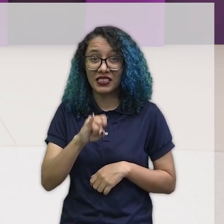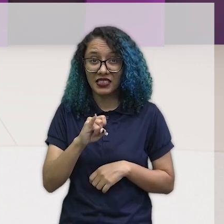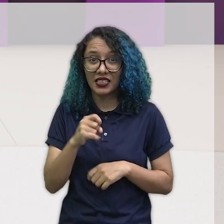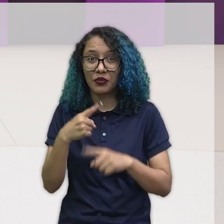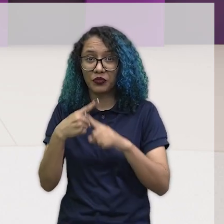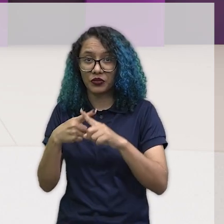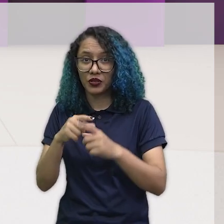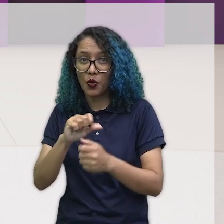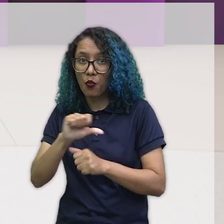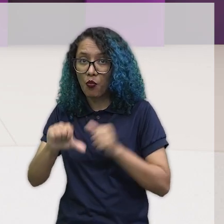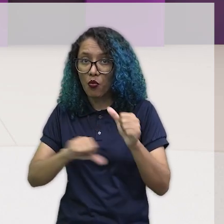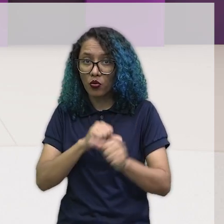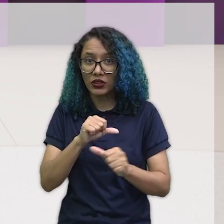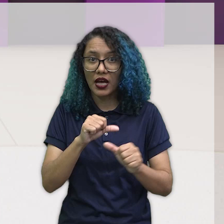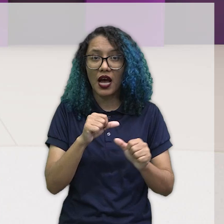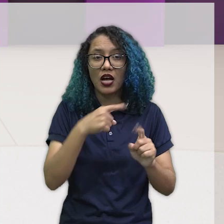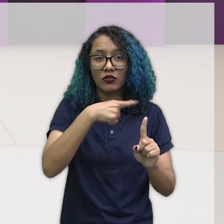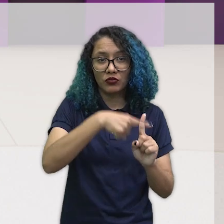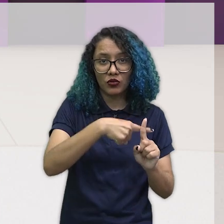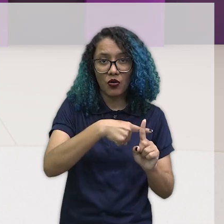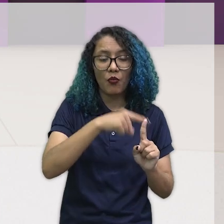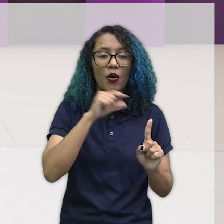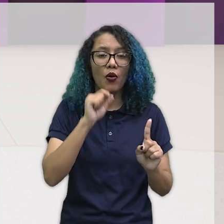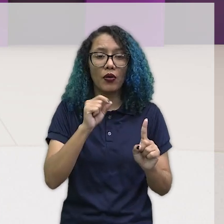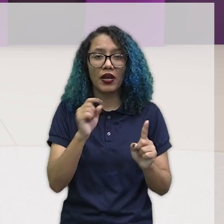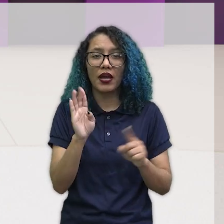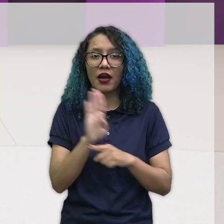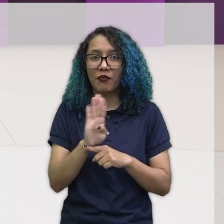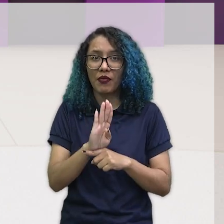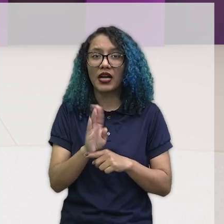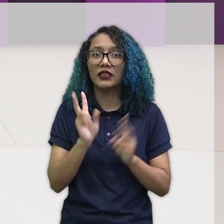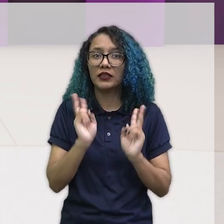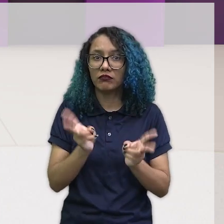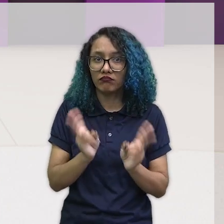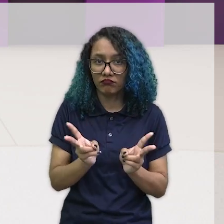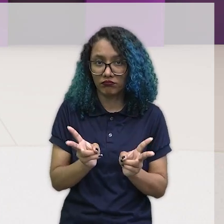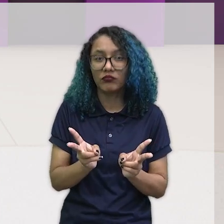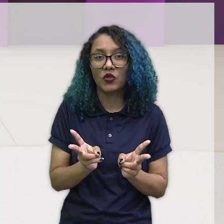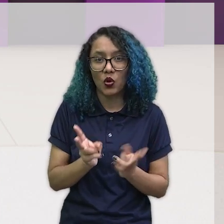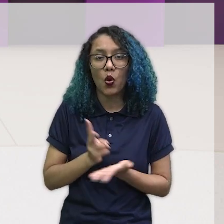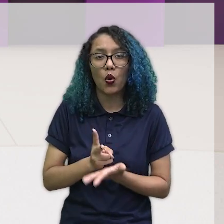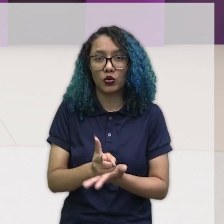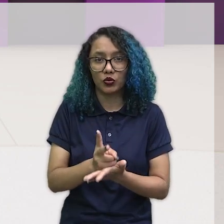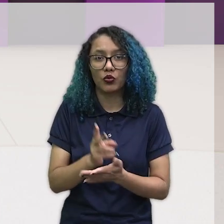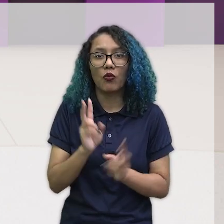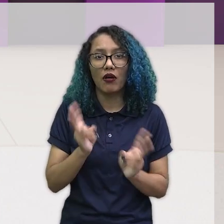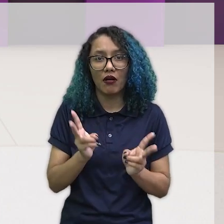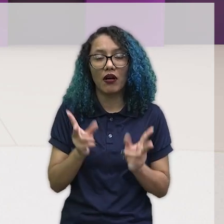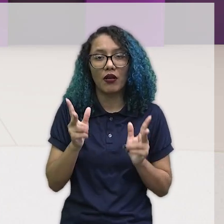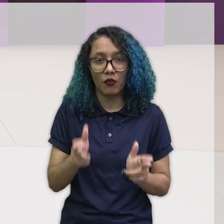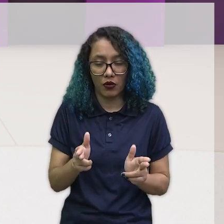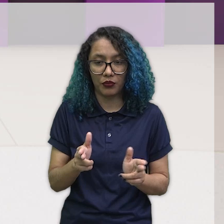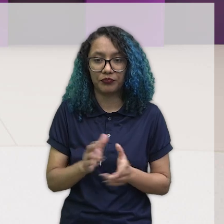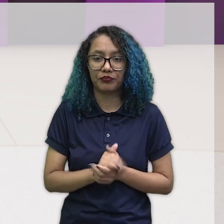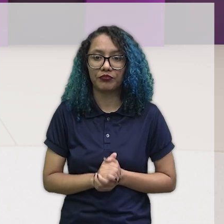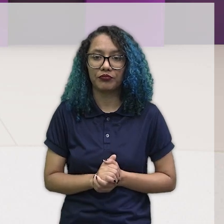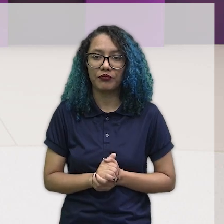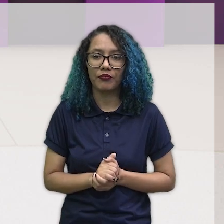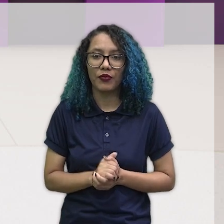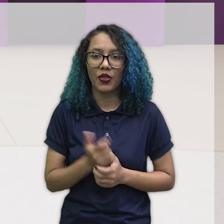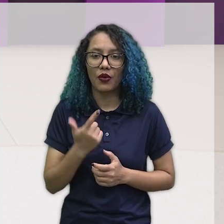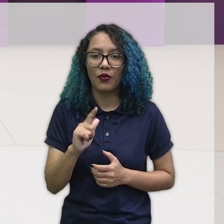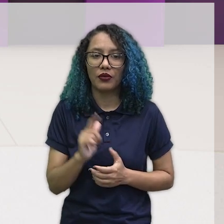produto e transforma no logaritmo da soma, a base tem que ser conservada, a base tem que continuar igual. Então,